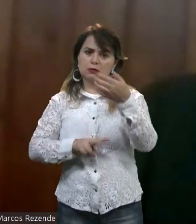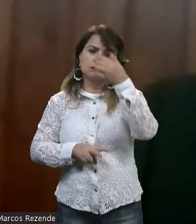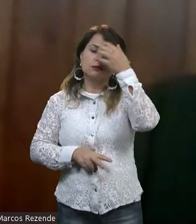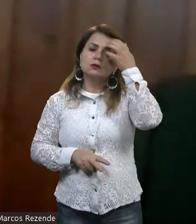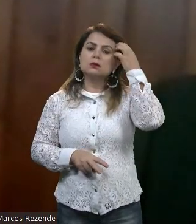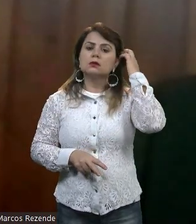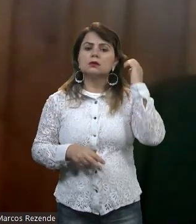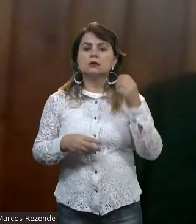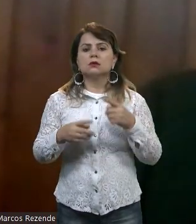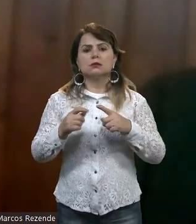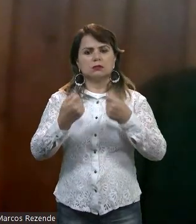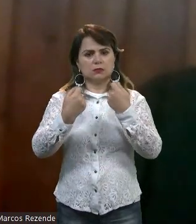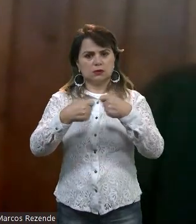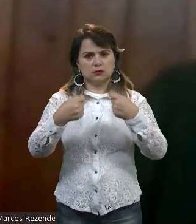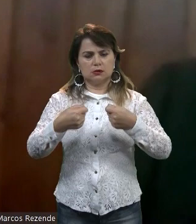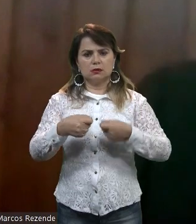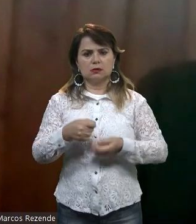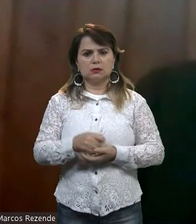da dispensa.